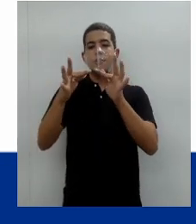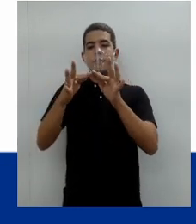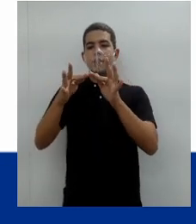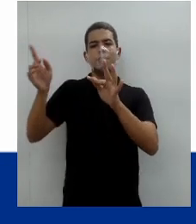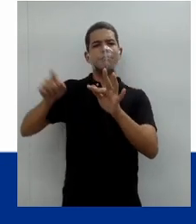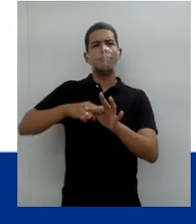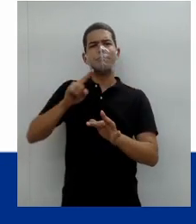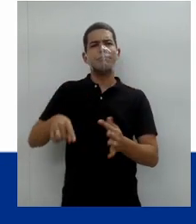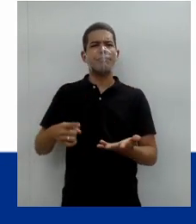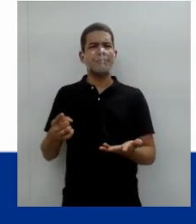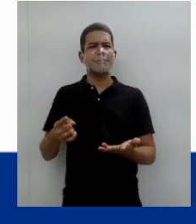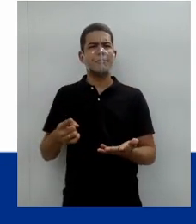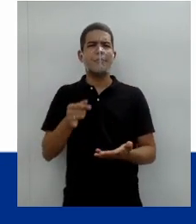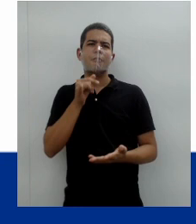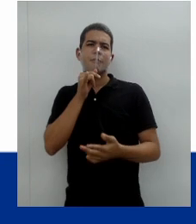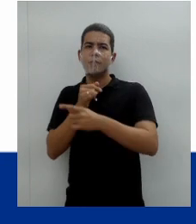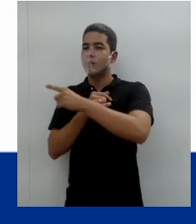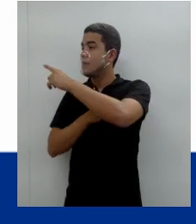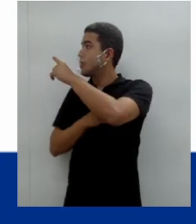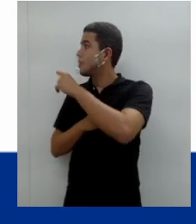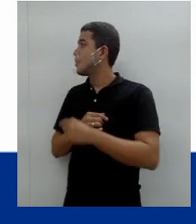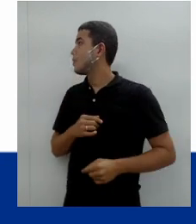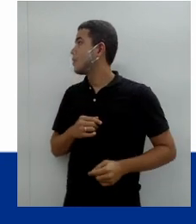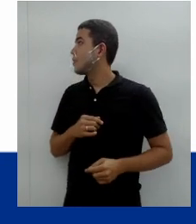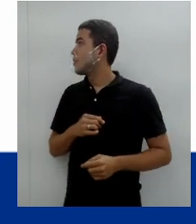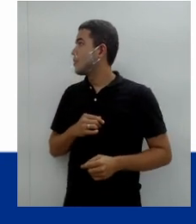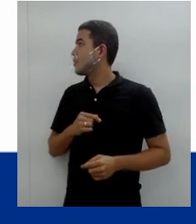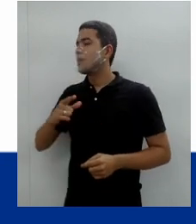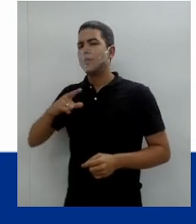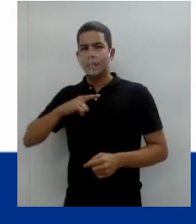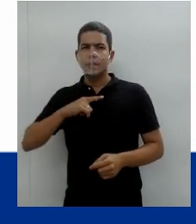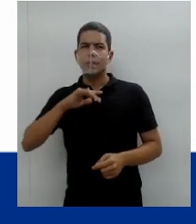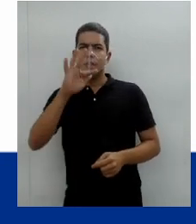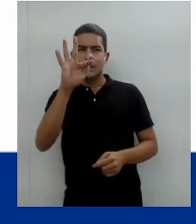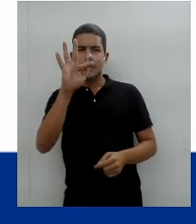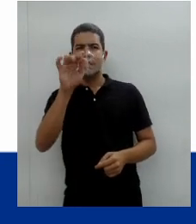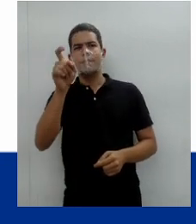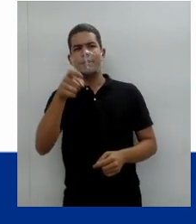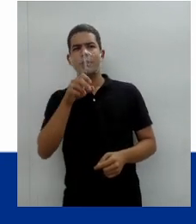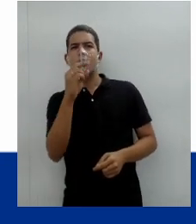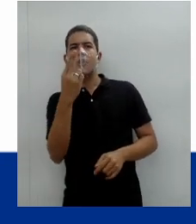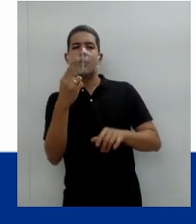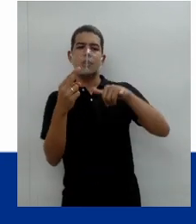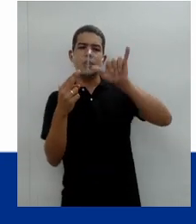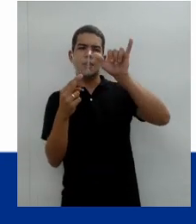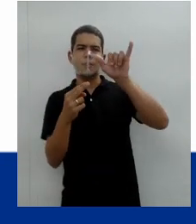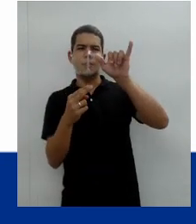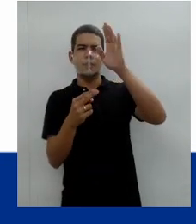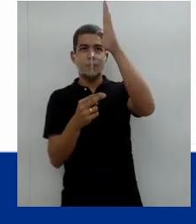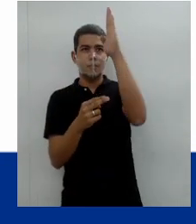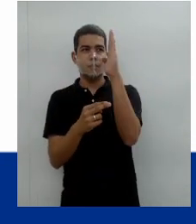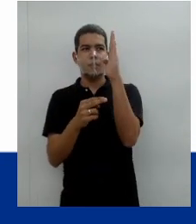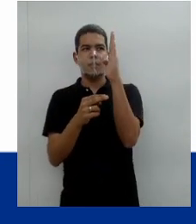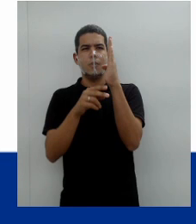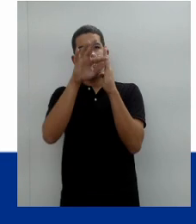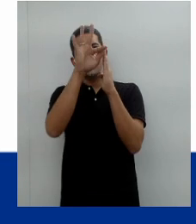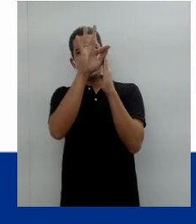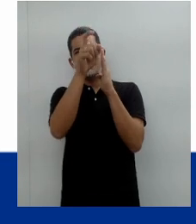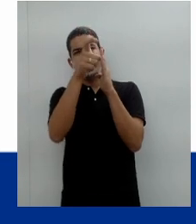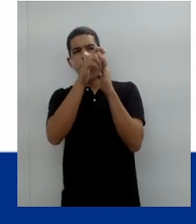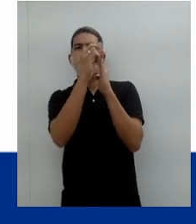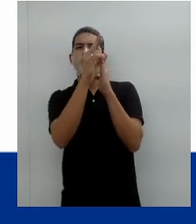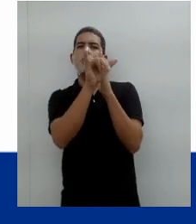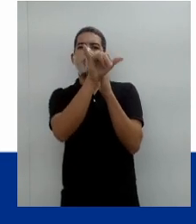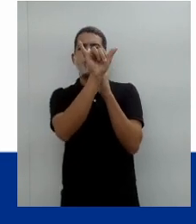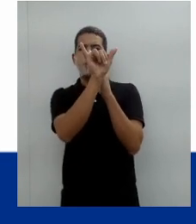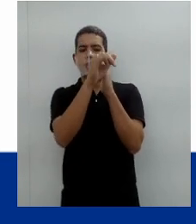tenho o que eu chamo de f de x ou y, tá bom? E aqui eu tenho o x da função.